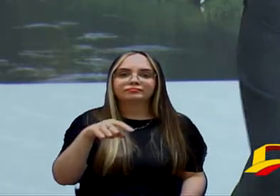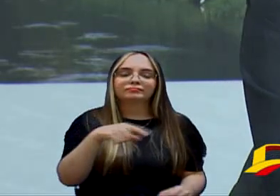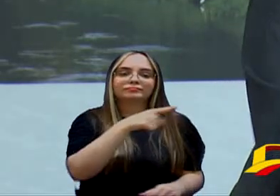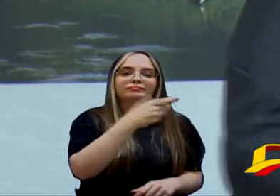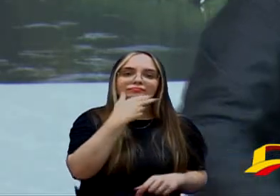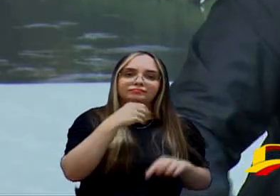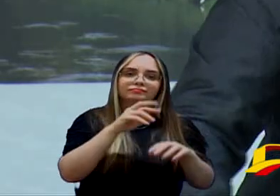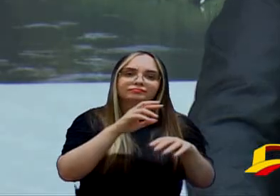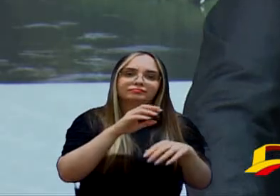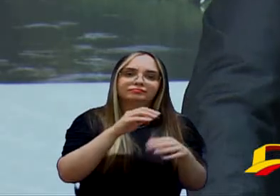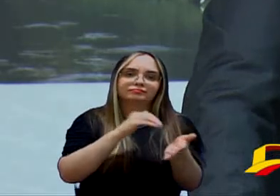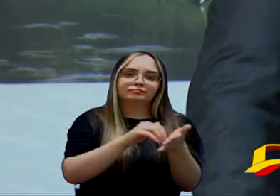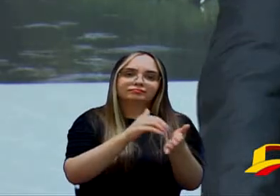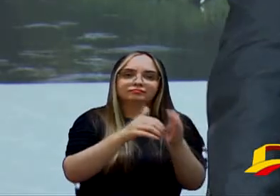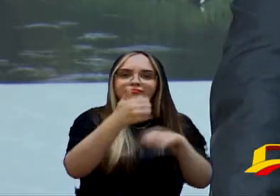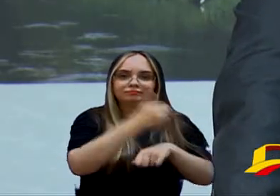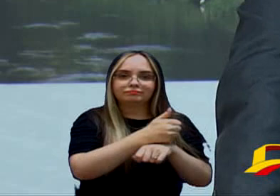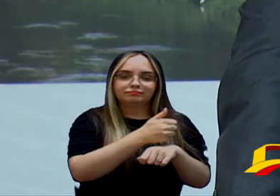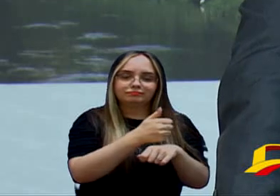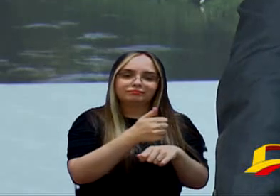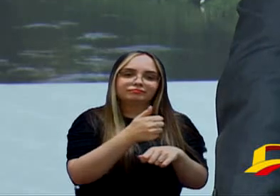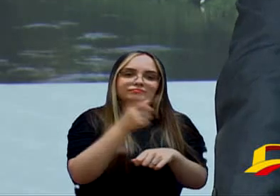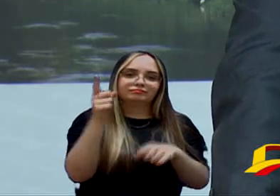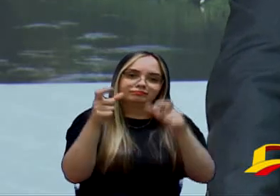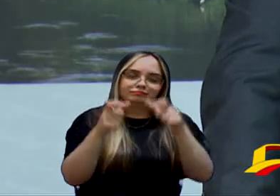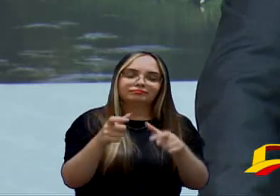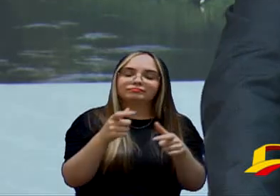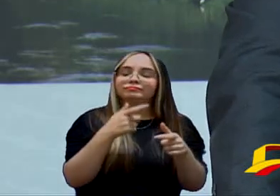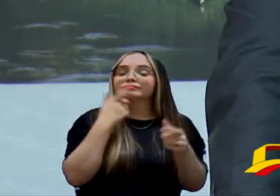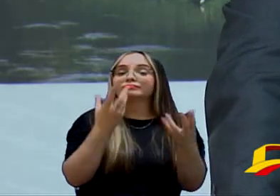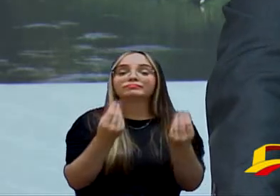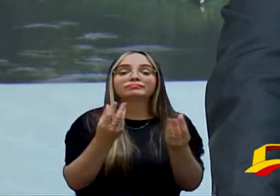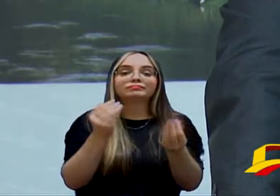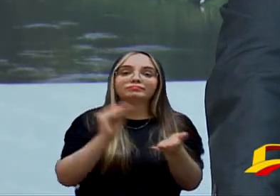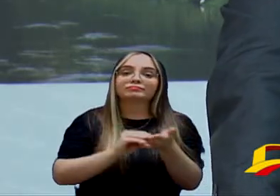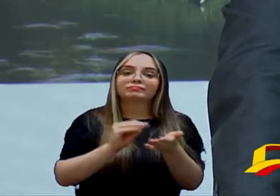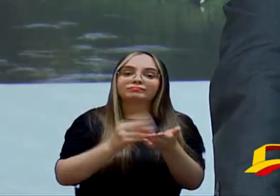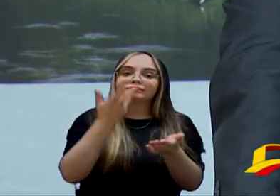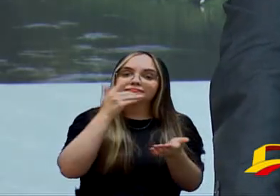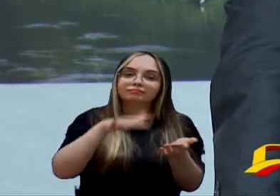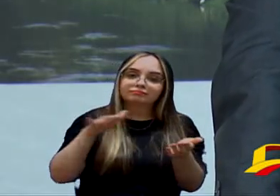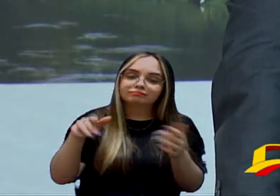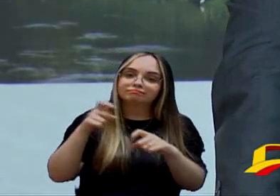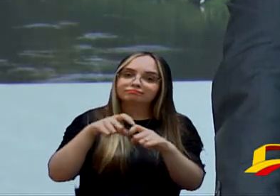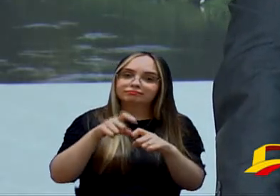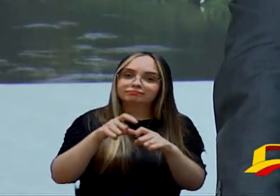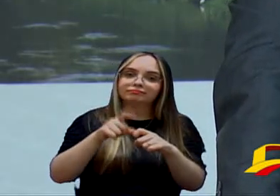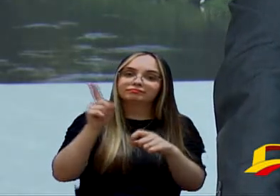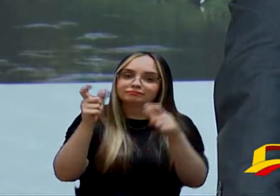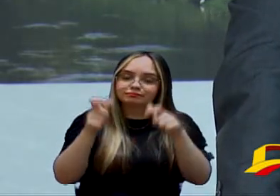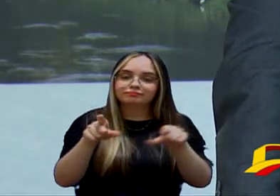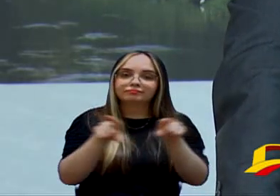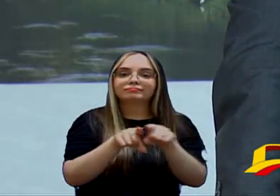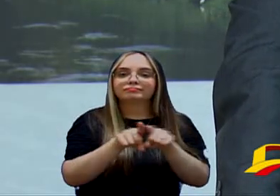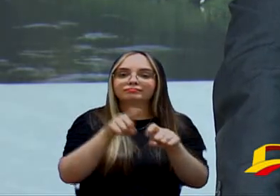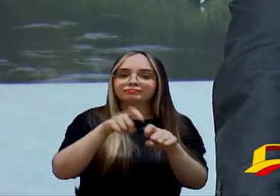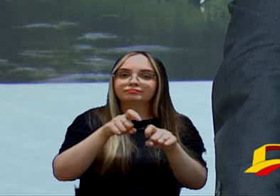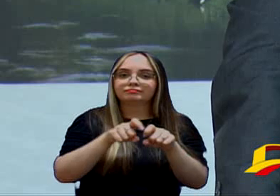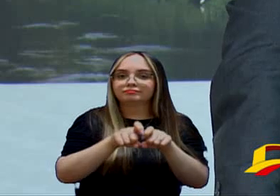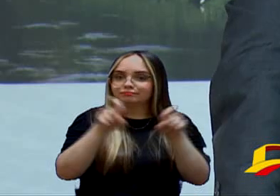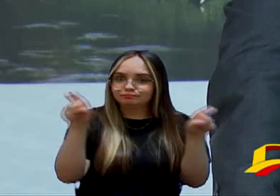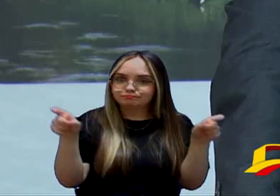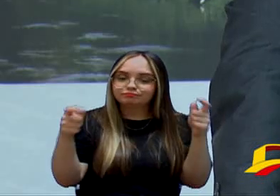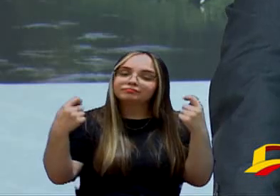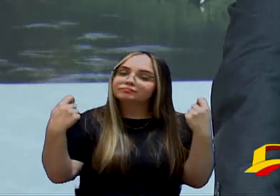a falta de alguns pediatras não de alguns de muitos pediatras também como ginecologista também lá no calendário estamos